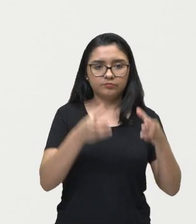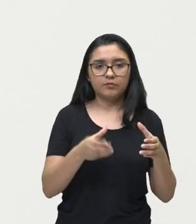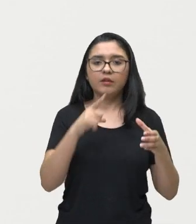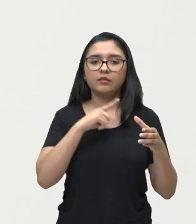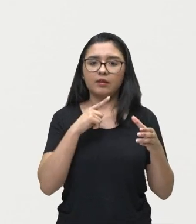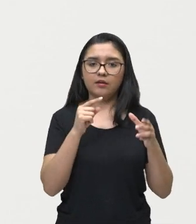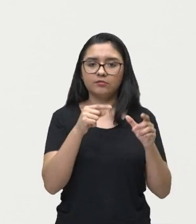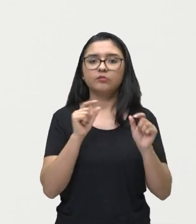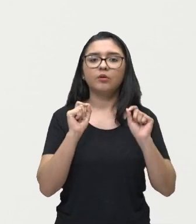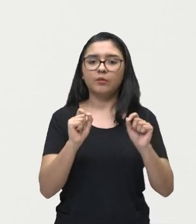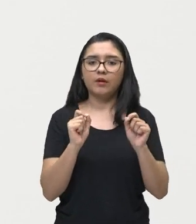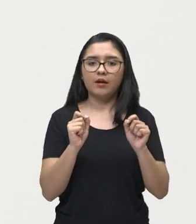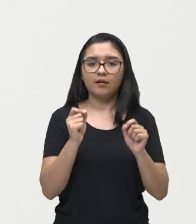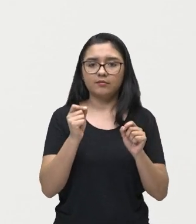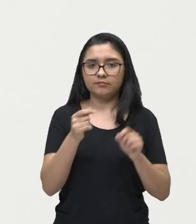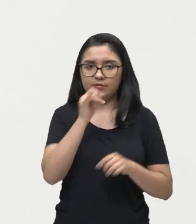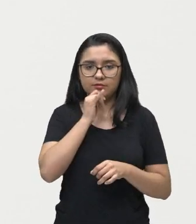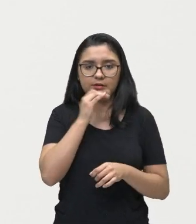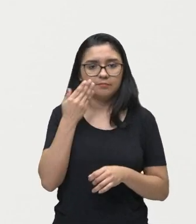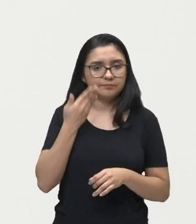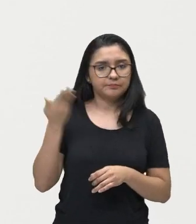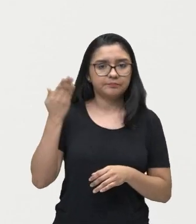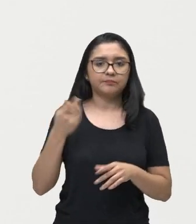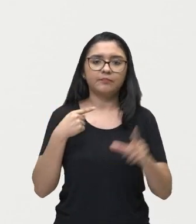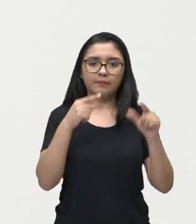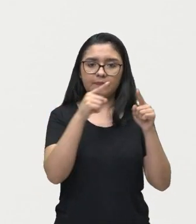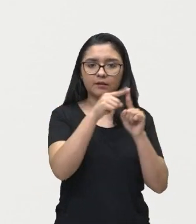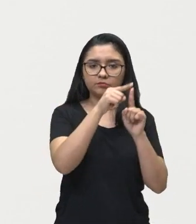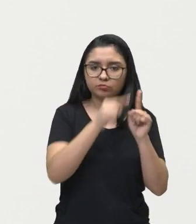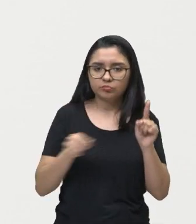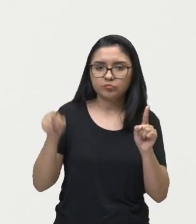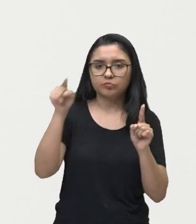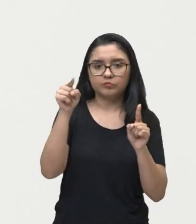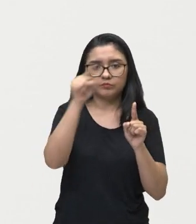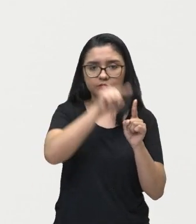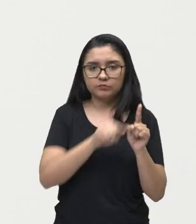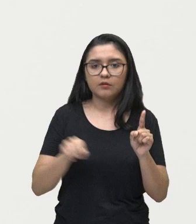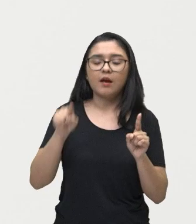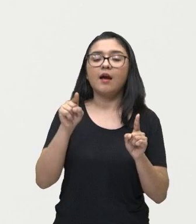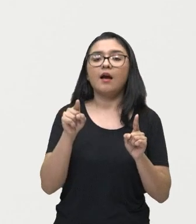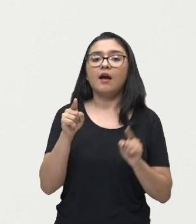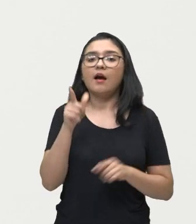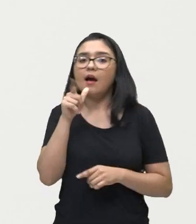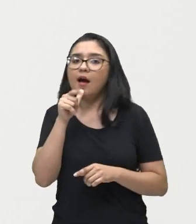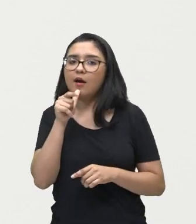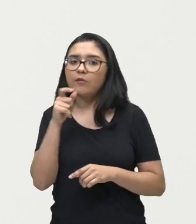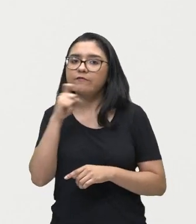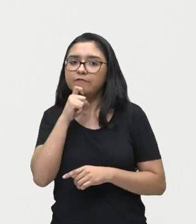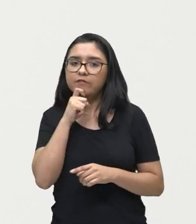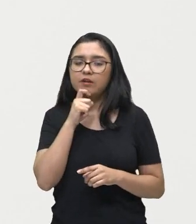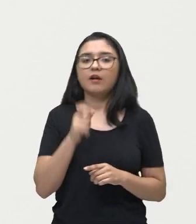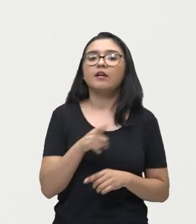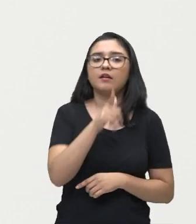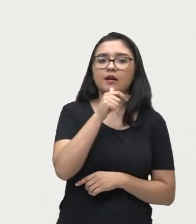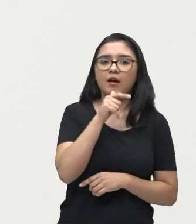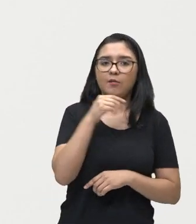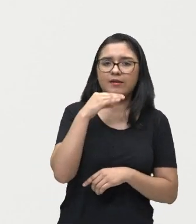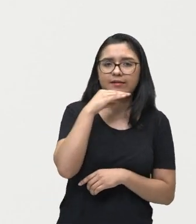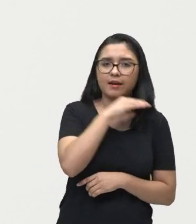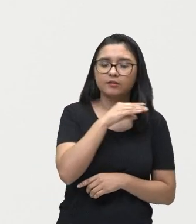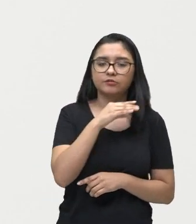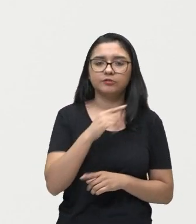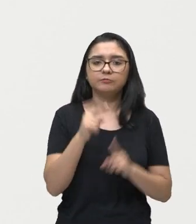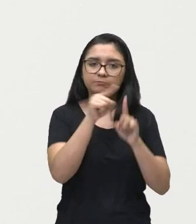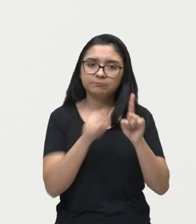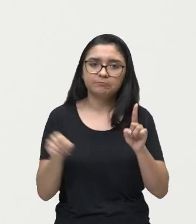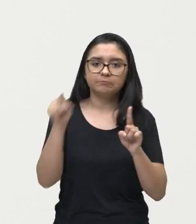correntes, ó. Correntes de convecção, água fria e a água quente. Por